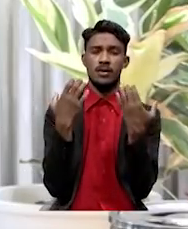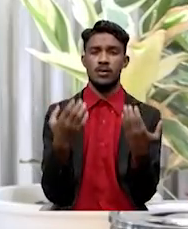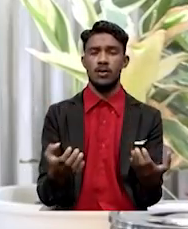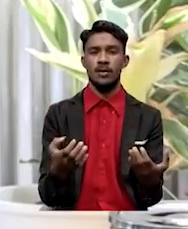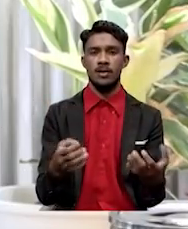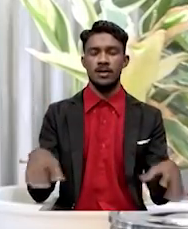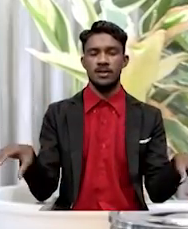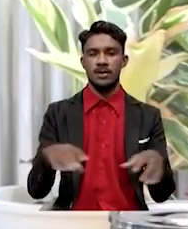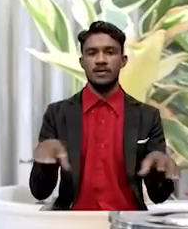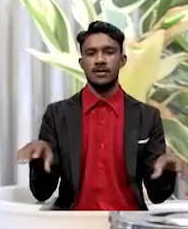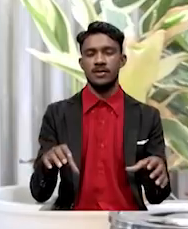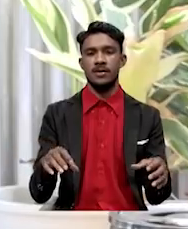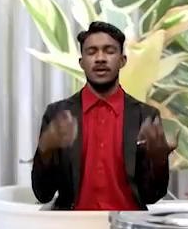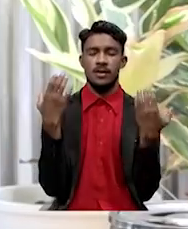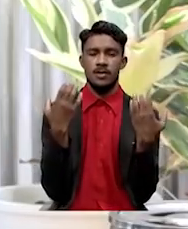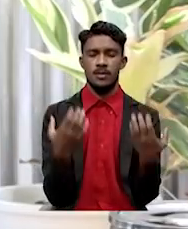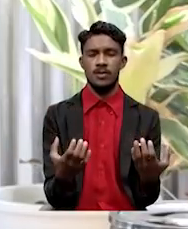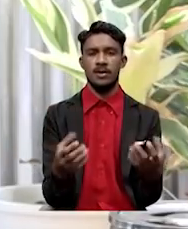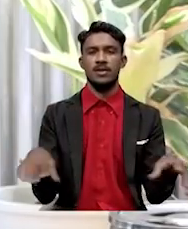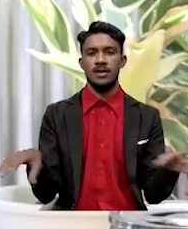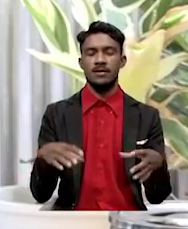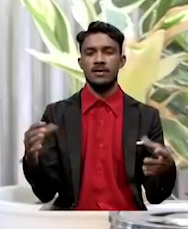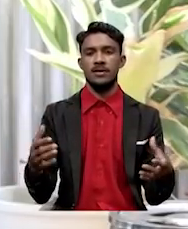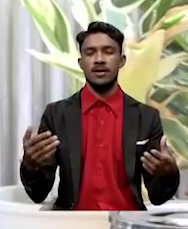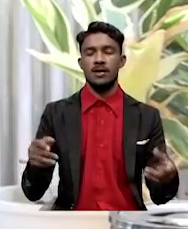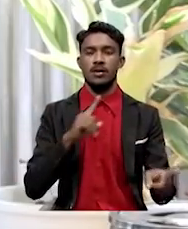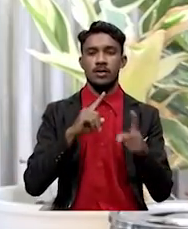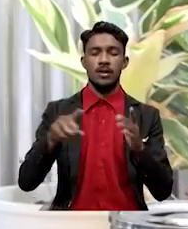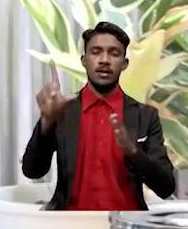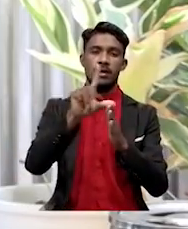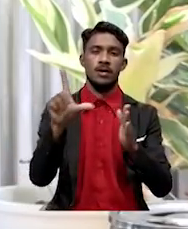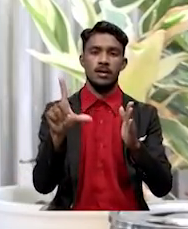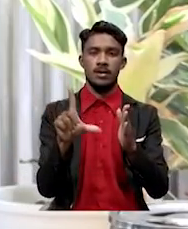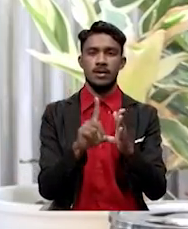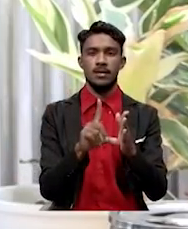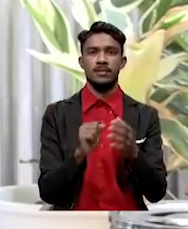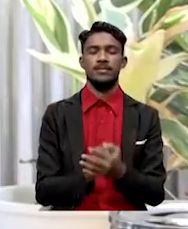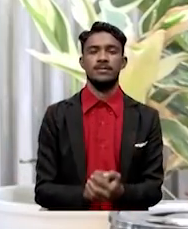institucional. Grave crise institucional, né? Constituição,